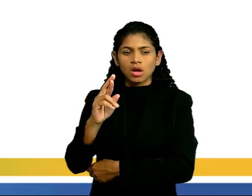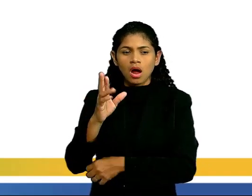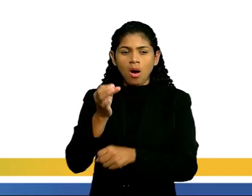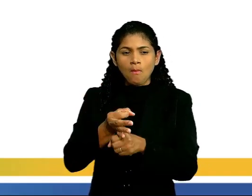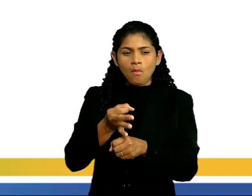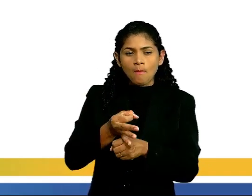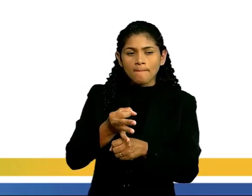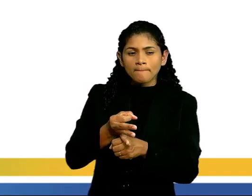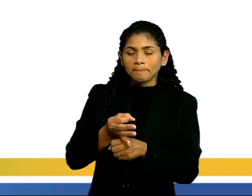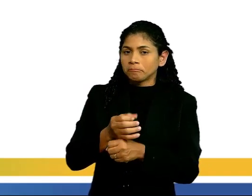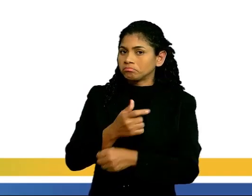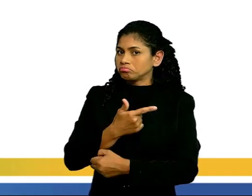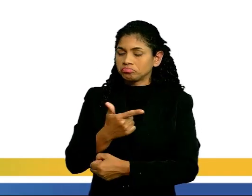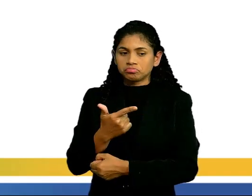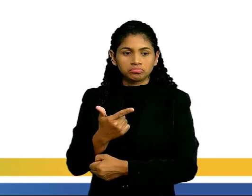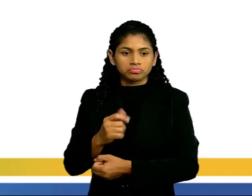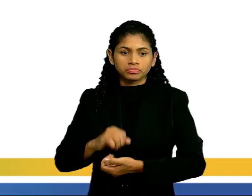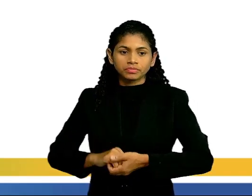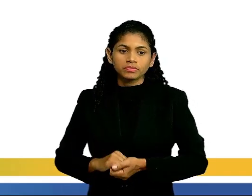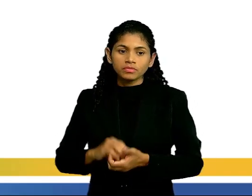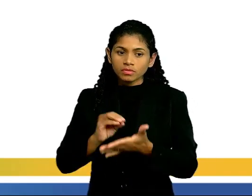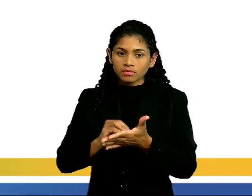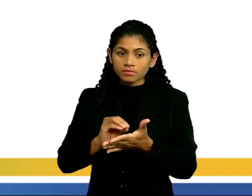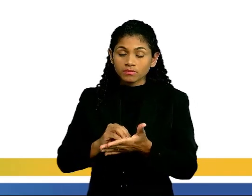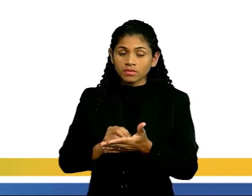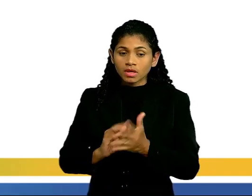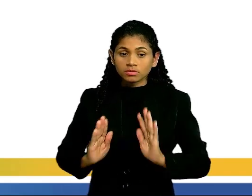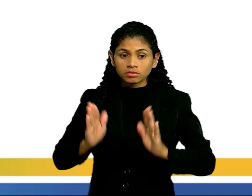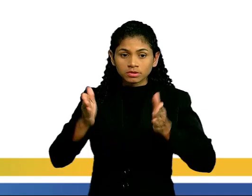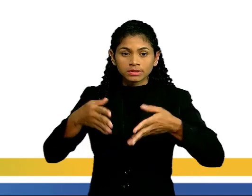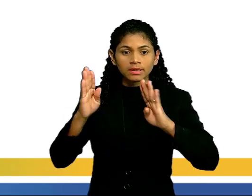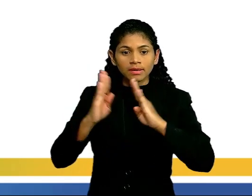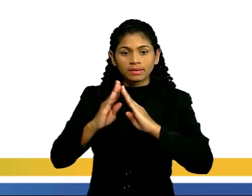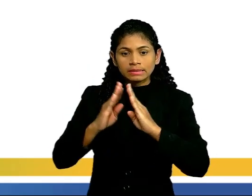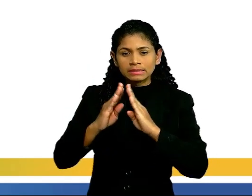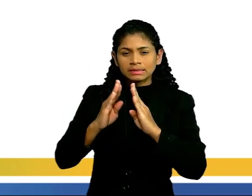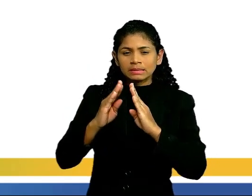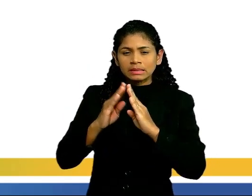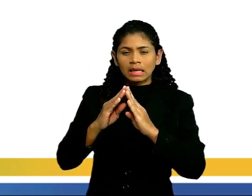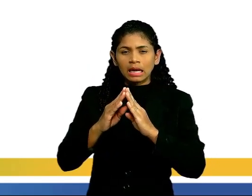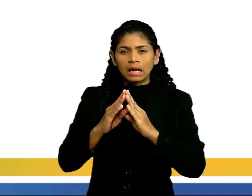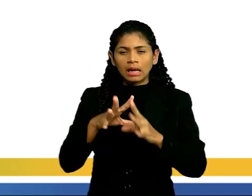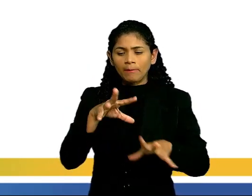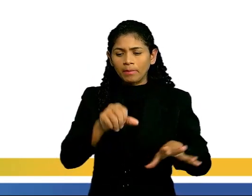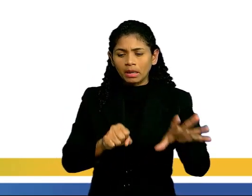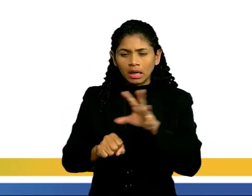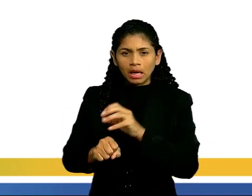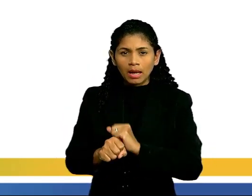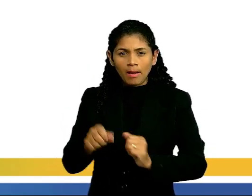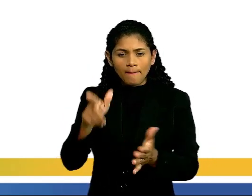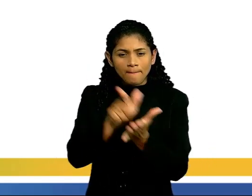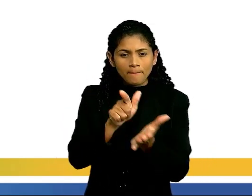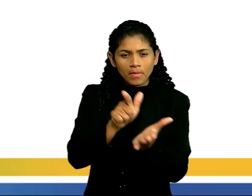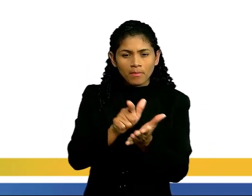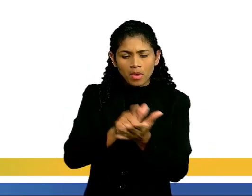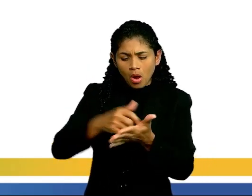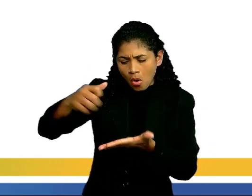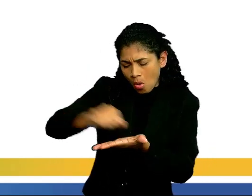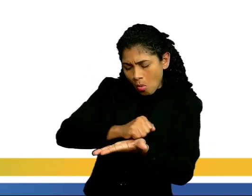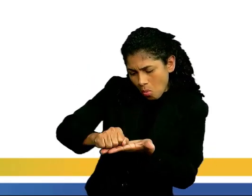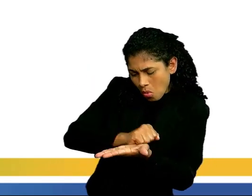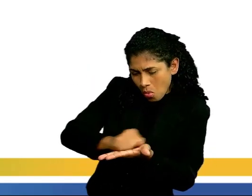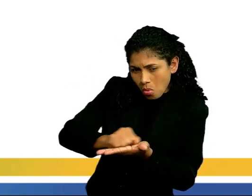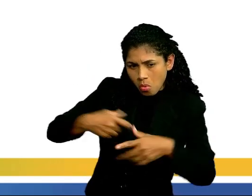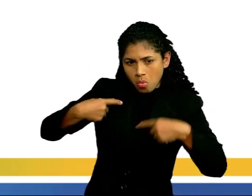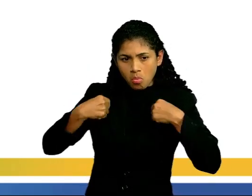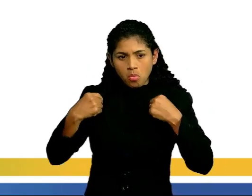exausta. Pensei na vida atribulada que eu levo. Cato papel, lavo roupa para os 2 jovens, permaneço na